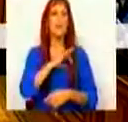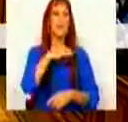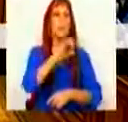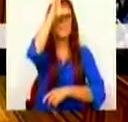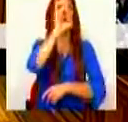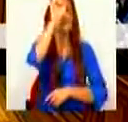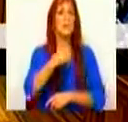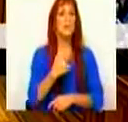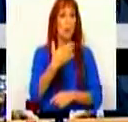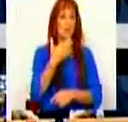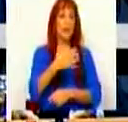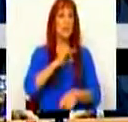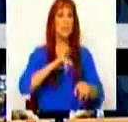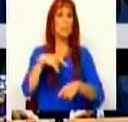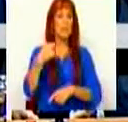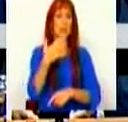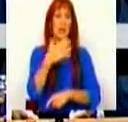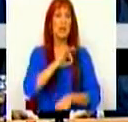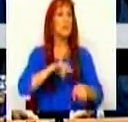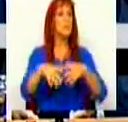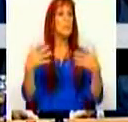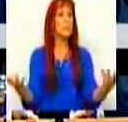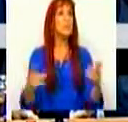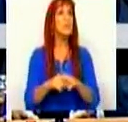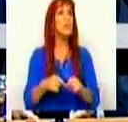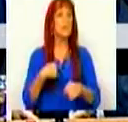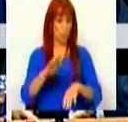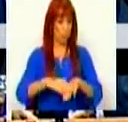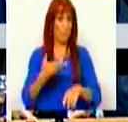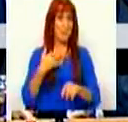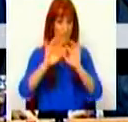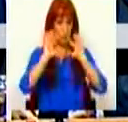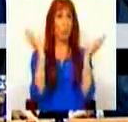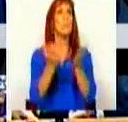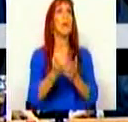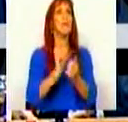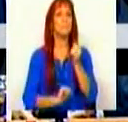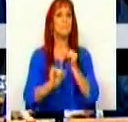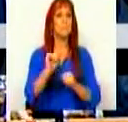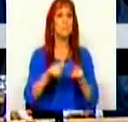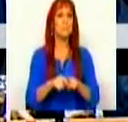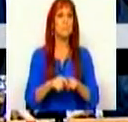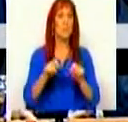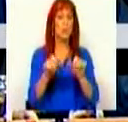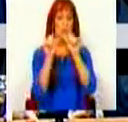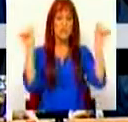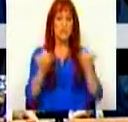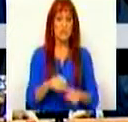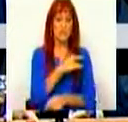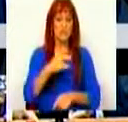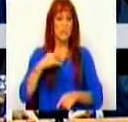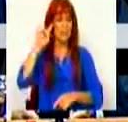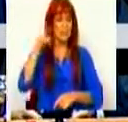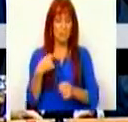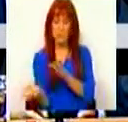Muito obrigado, Sr. Presidente. Muito obrigado, Sr. Deputado. Quanto à dívida global do seu sistema de saúde, como sabe,